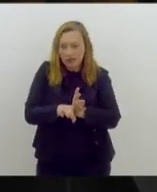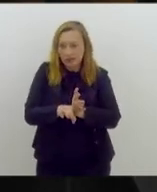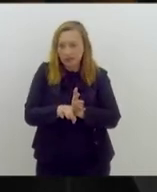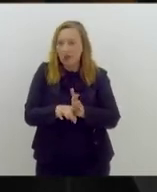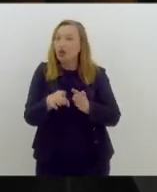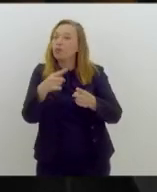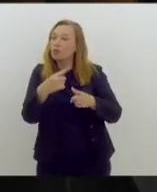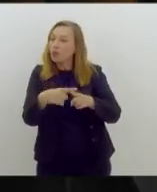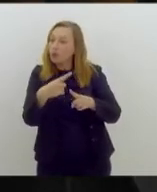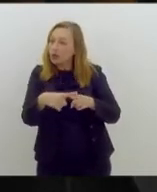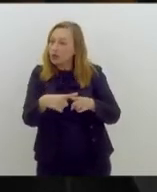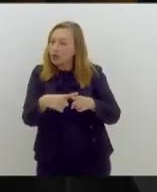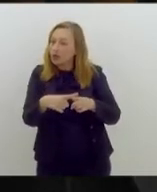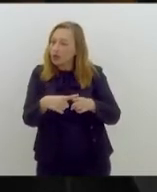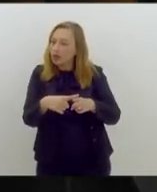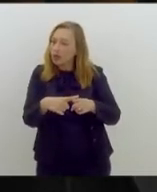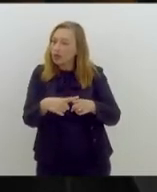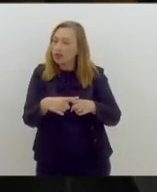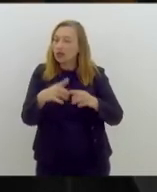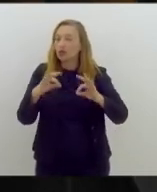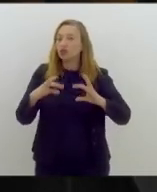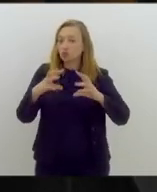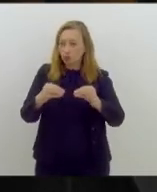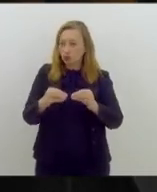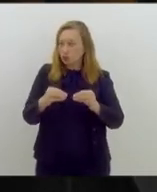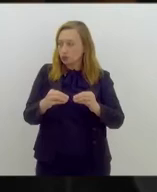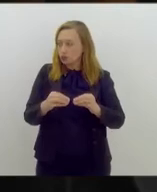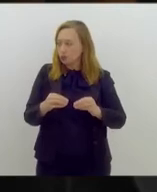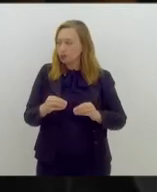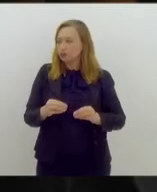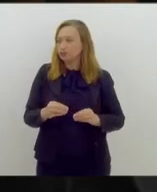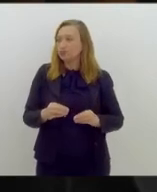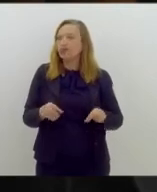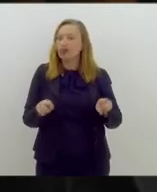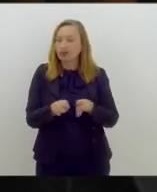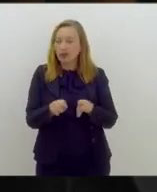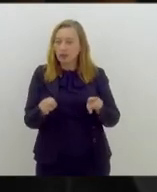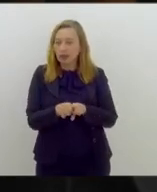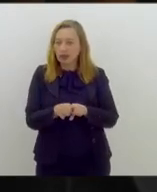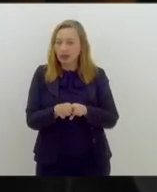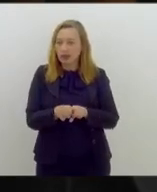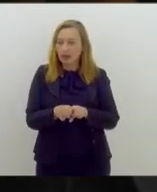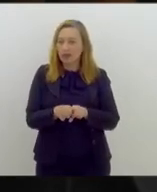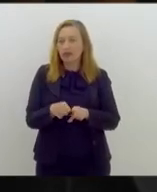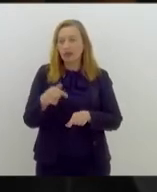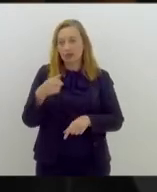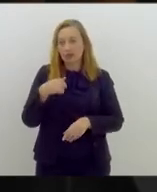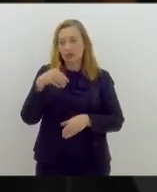Porque apesar disso tudo eu também fui eleito